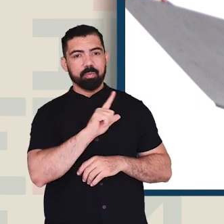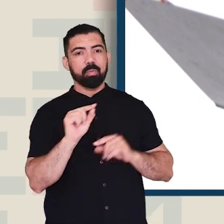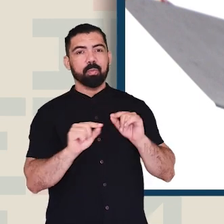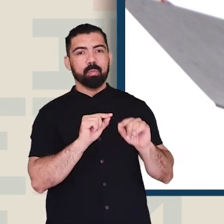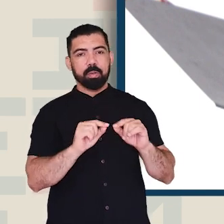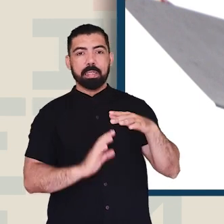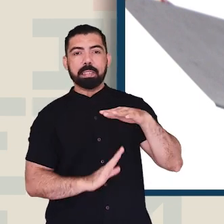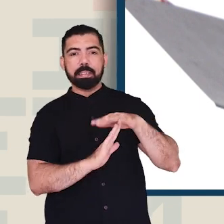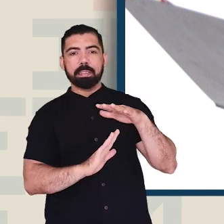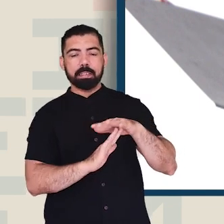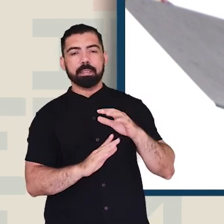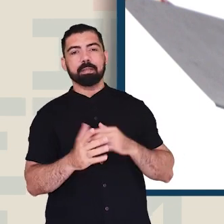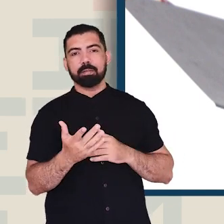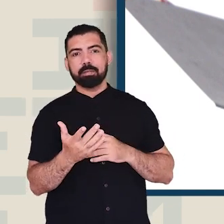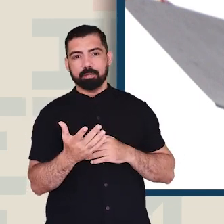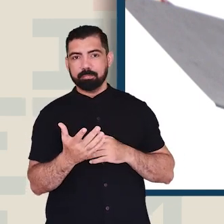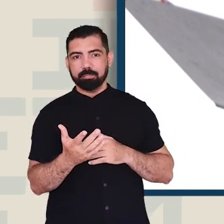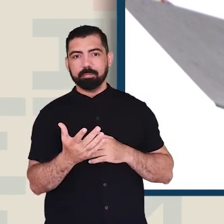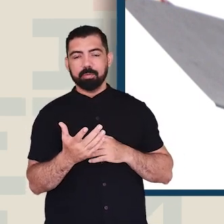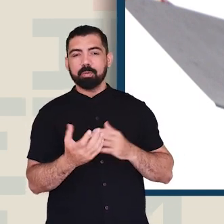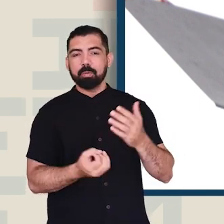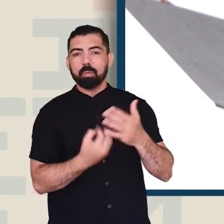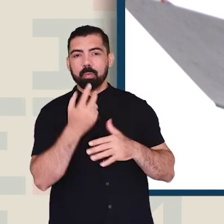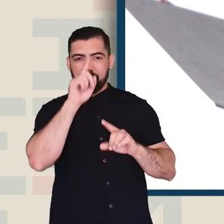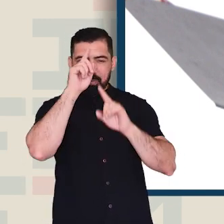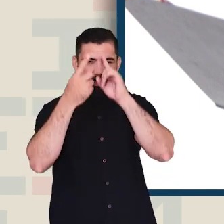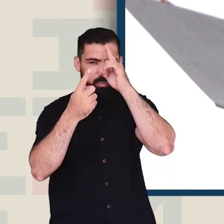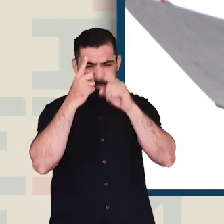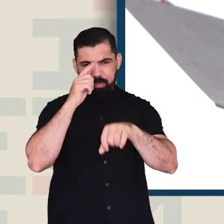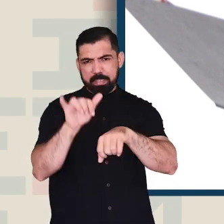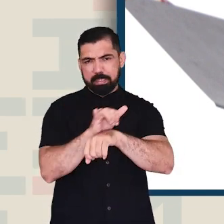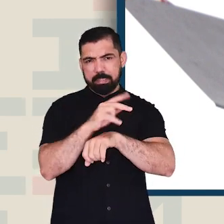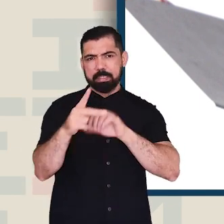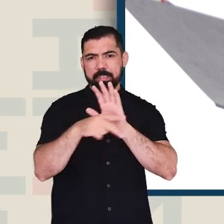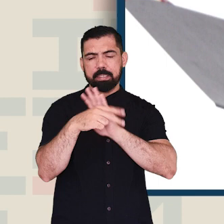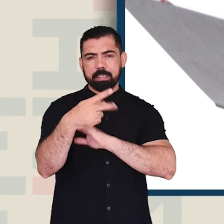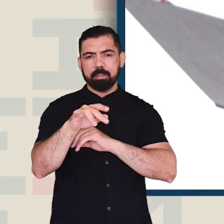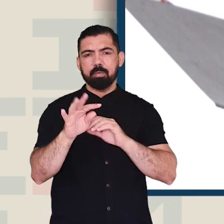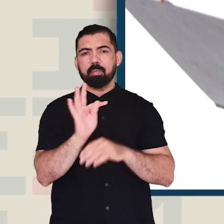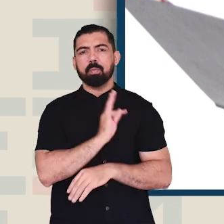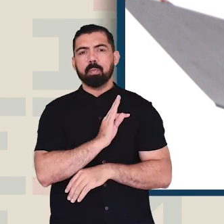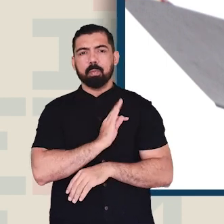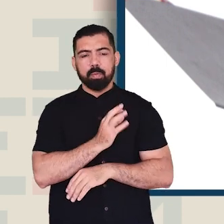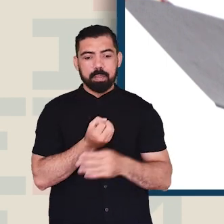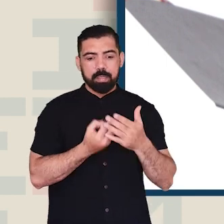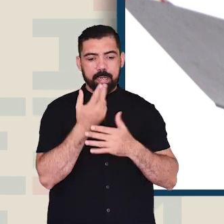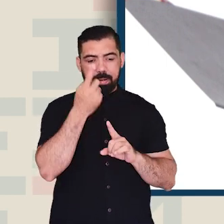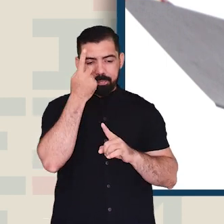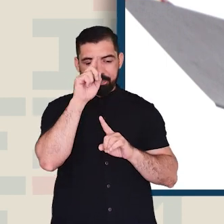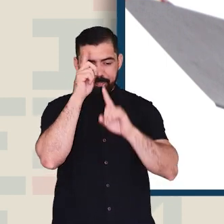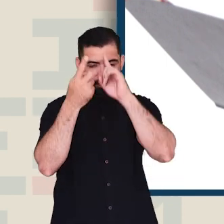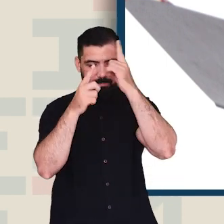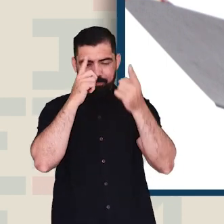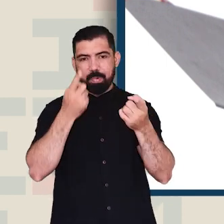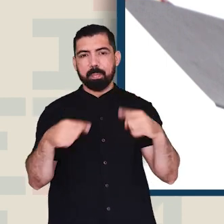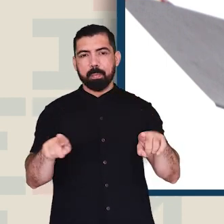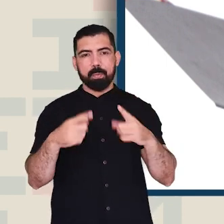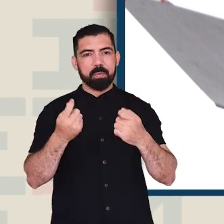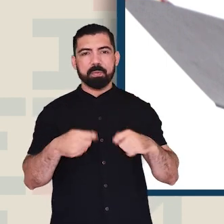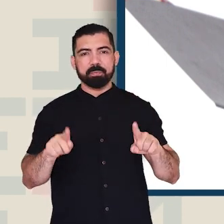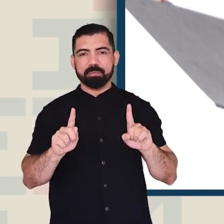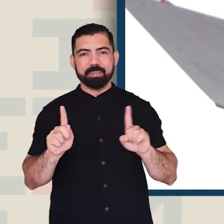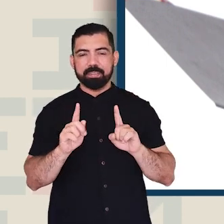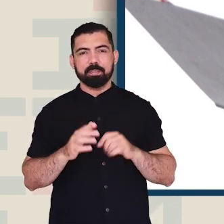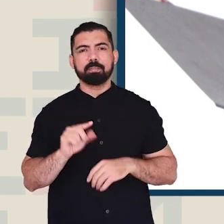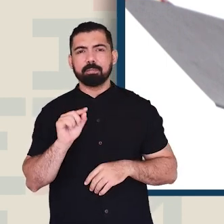seu recurso composicional, né? O jeito de você limitar a sua técnica e criar melodias, né? Não para você não ficar